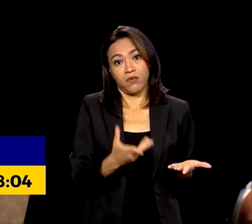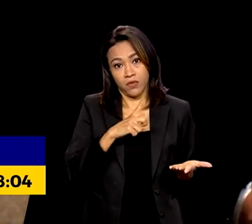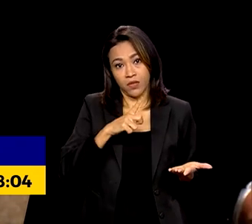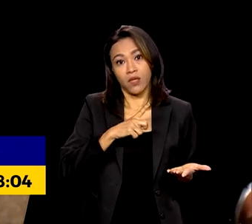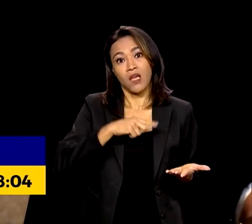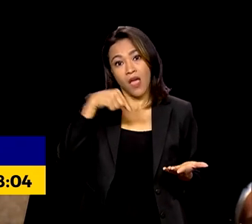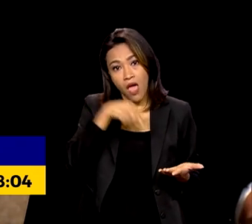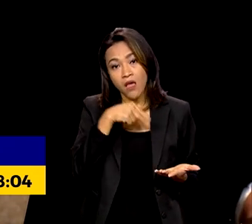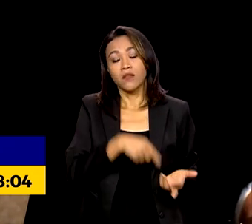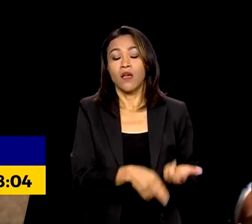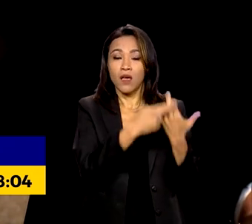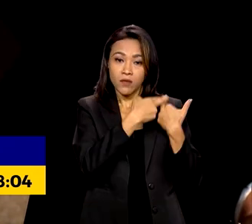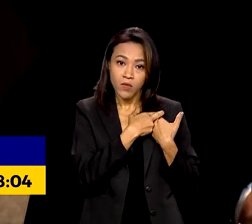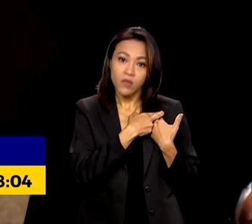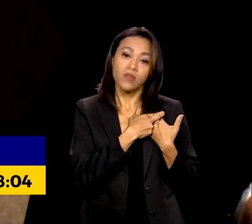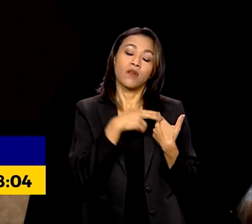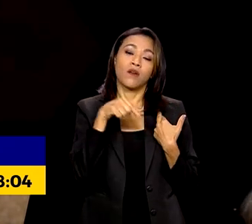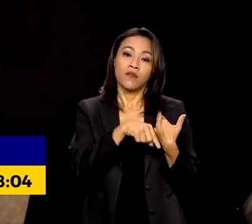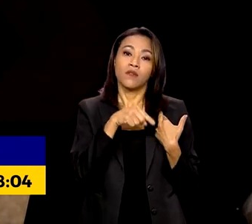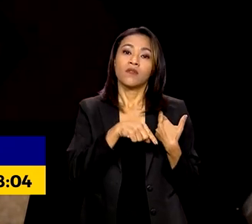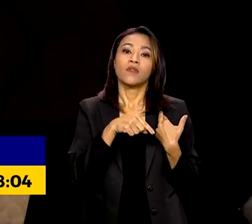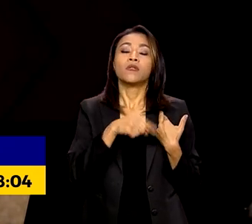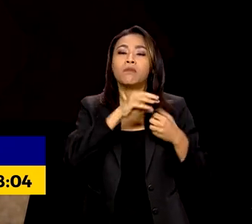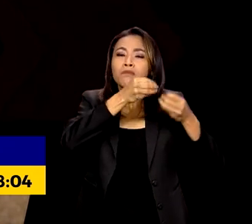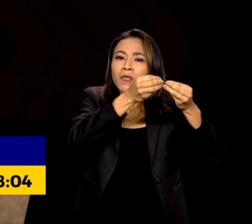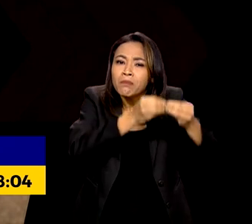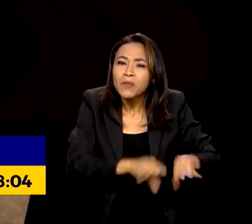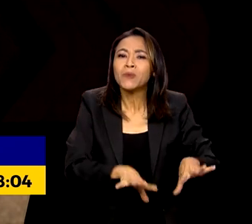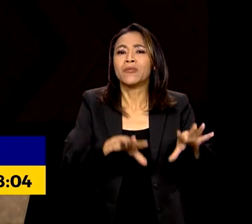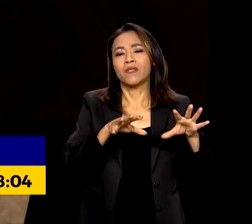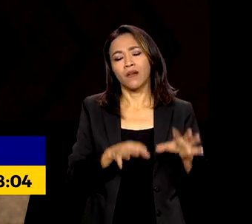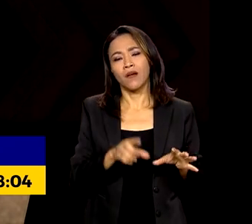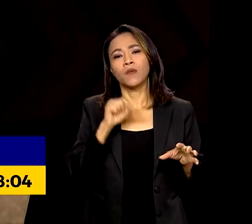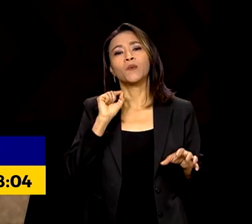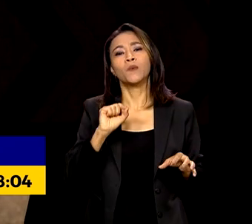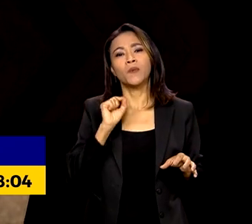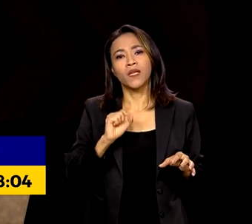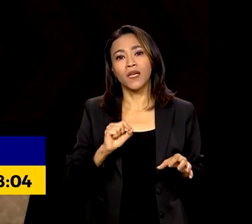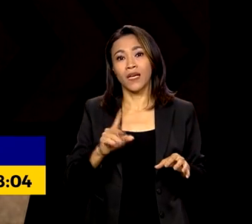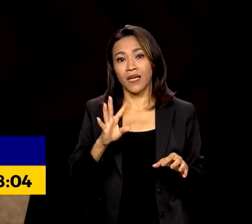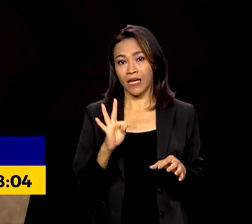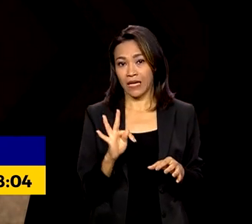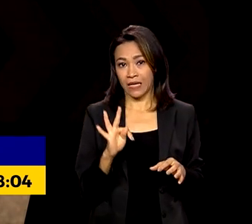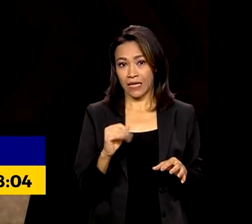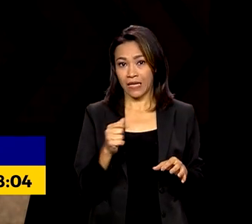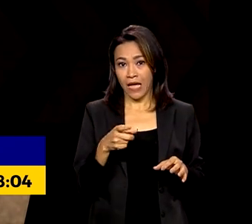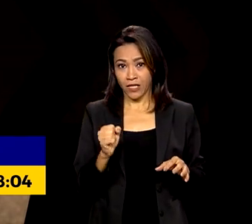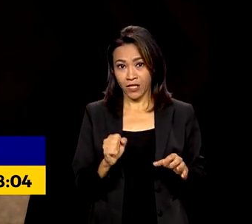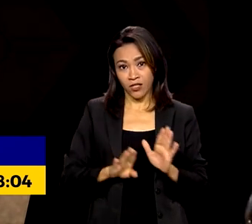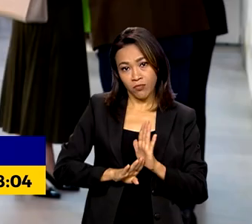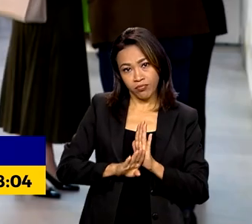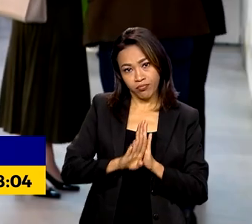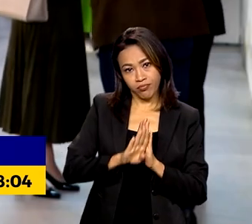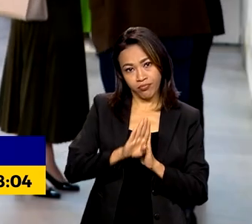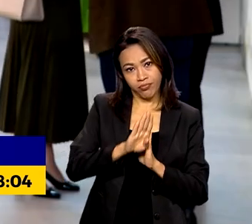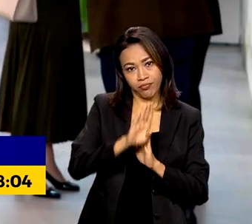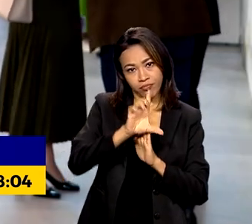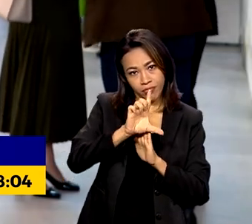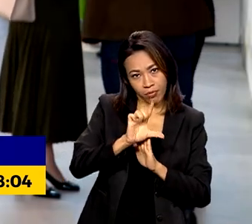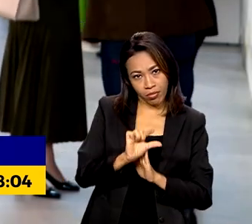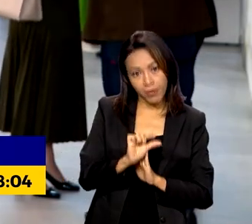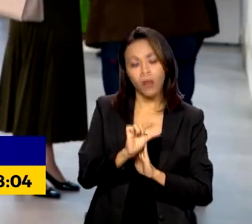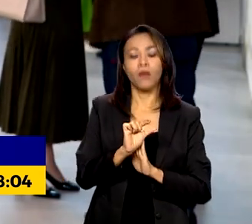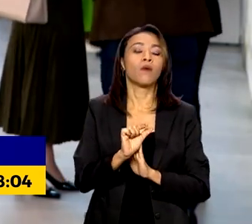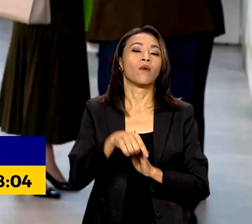é responsável, é o grande vilão pelas baixas taxas de crescimento da nossa produtividade. O objetivo